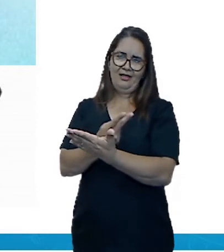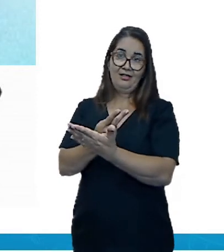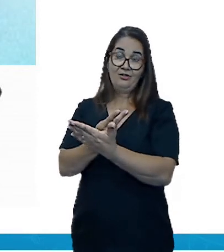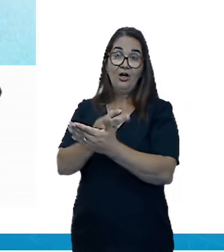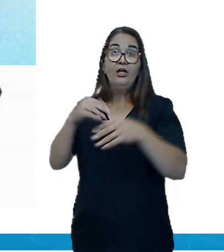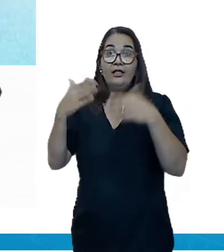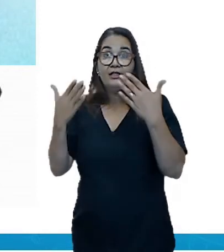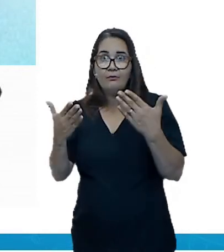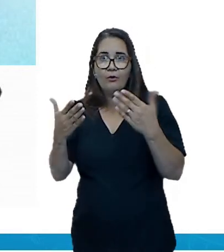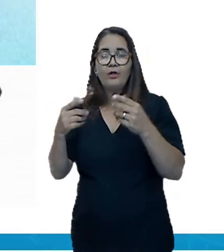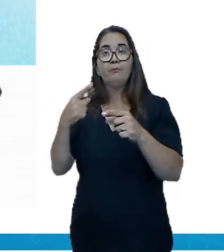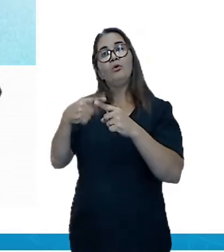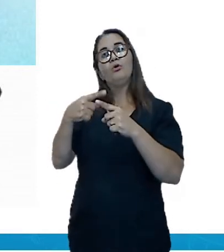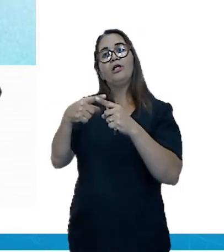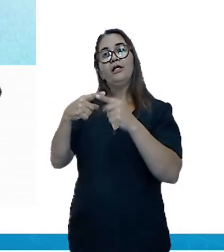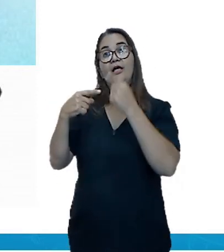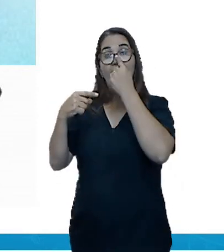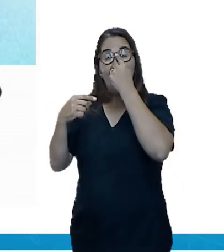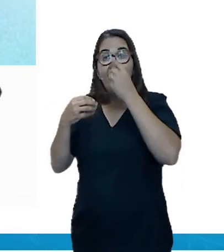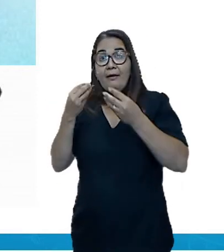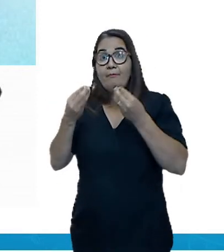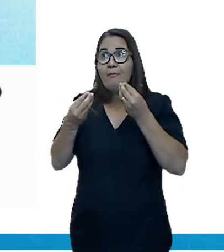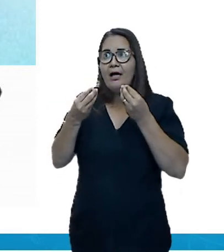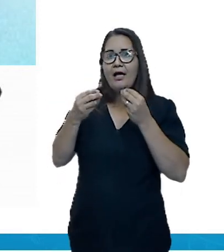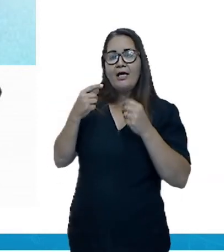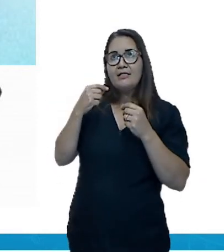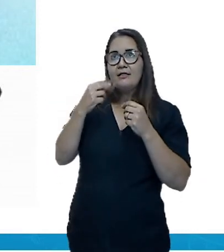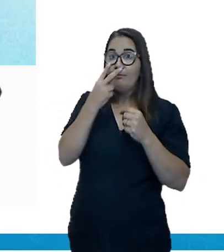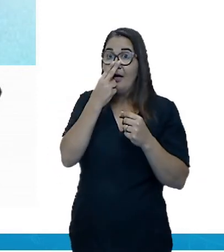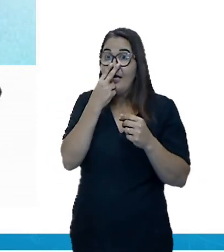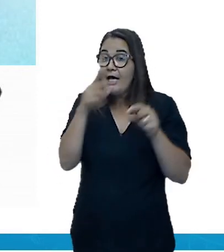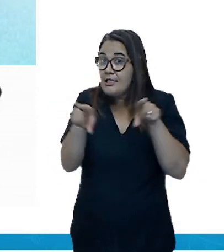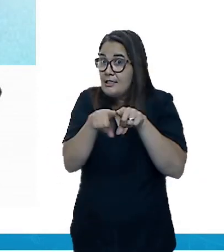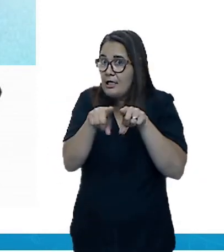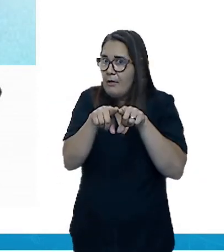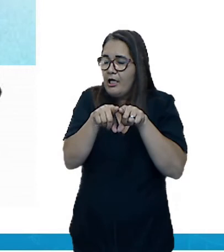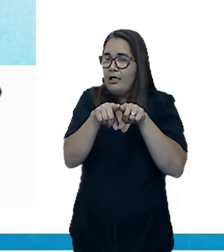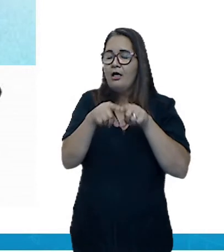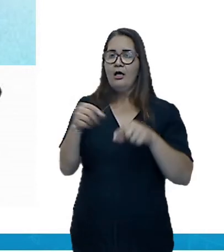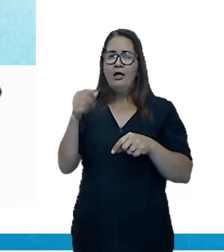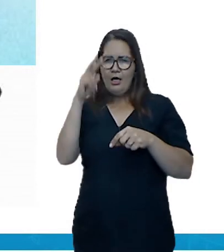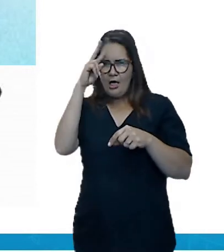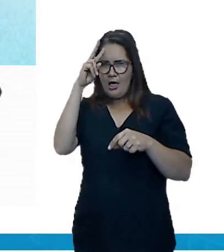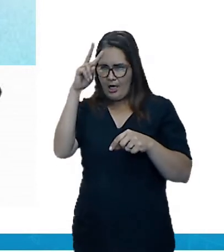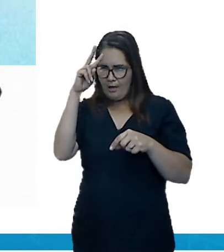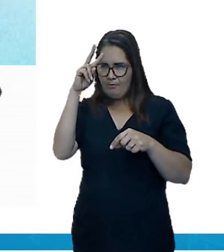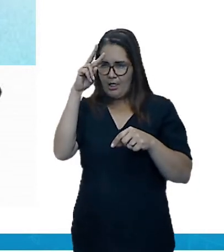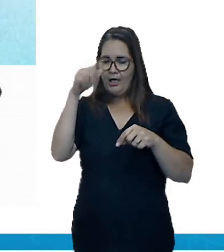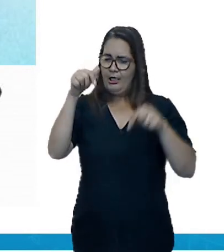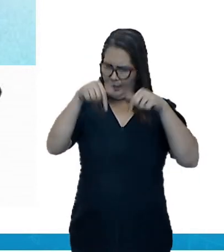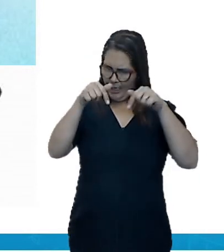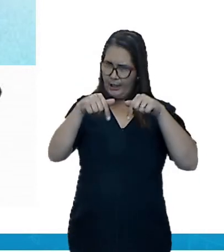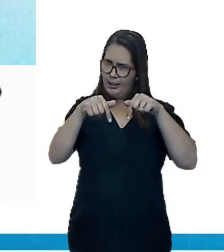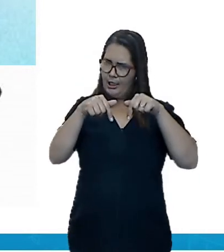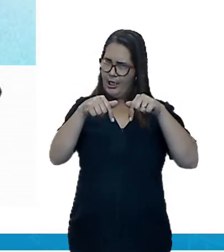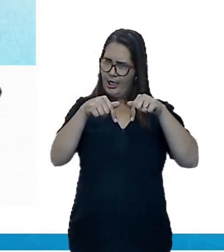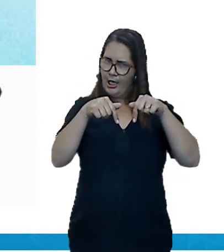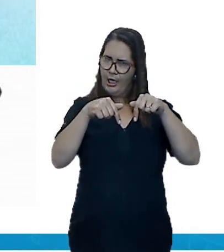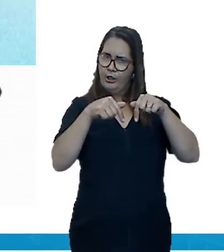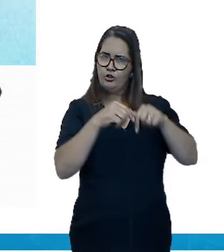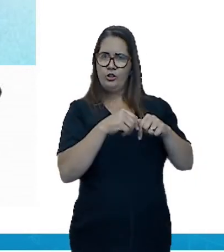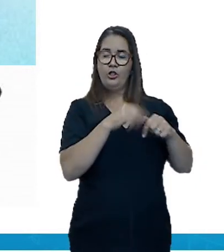de Minas Gerais e vão procurar outros países para trabalharem, para crescerem